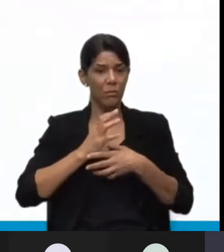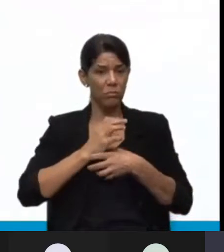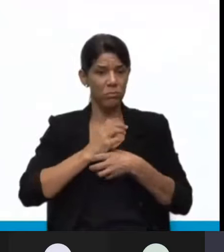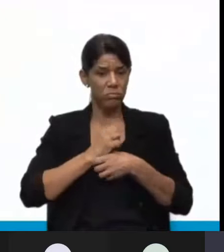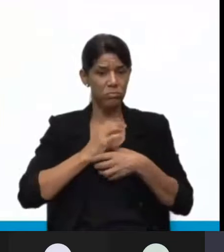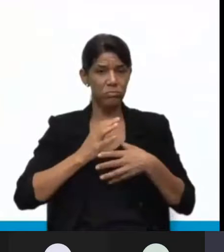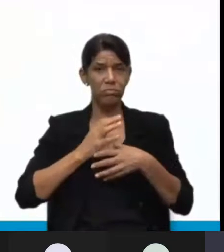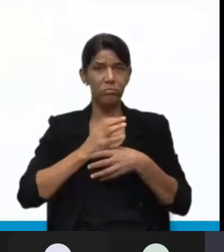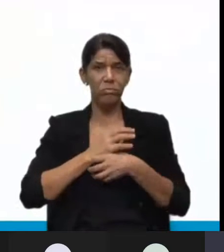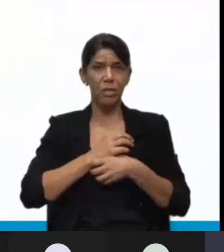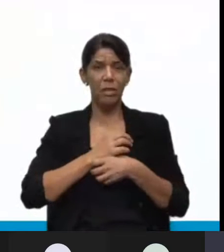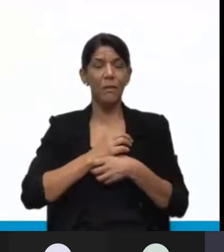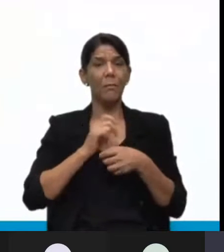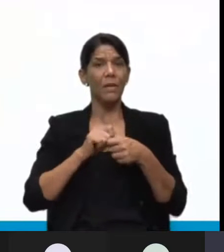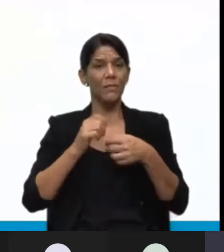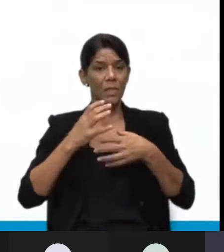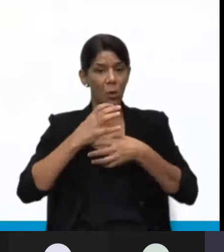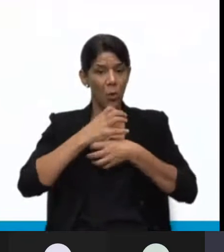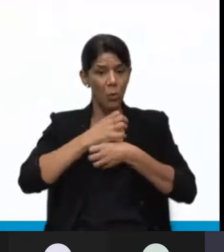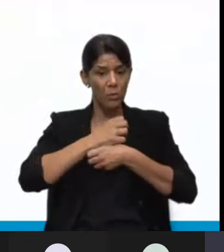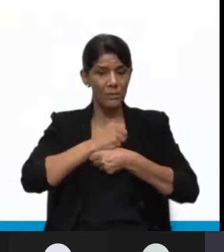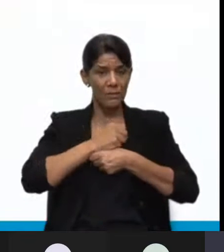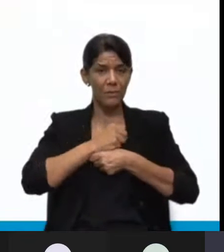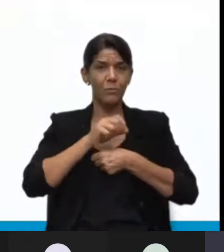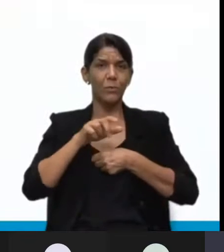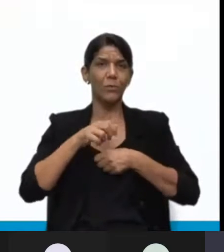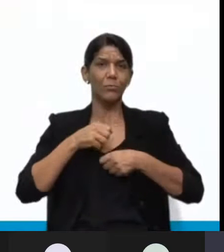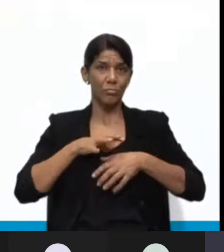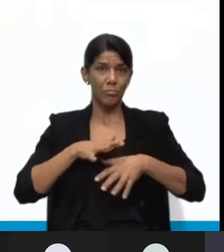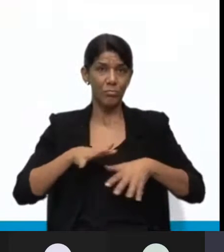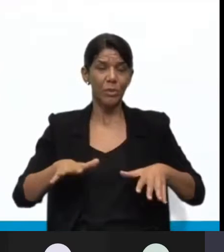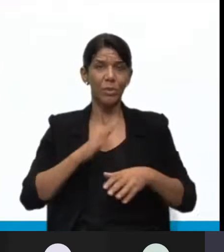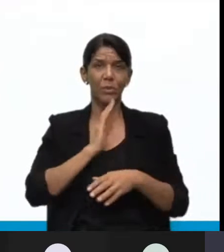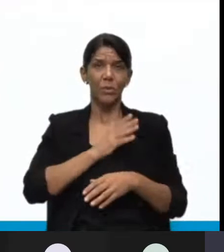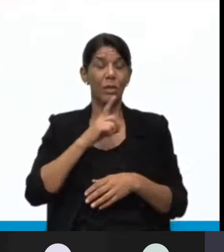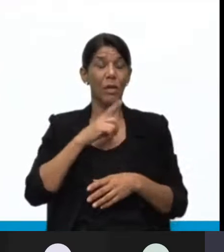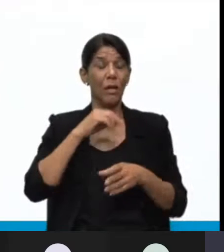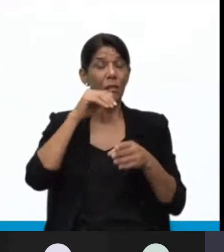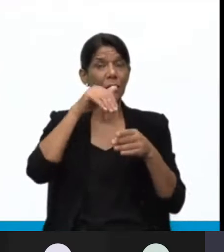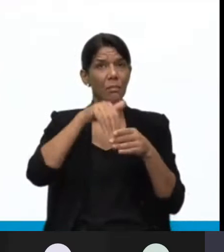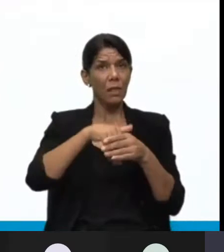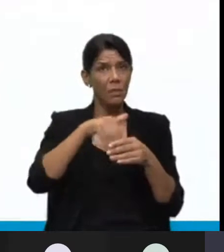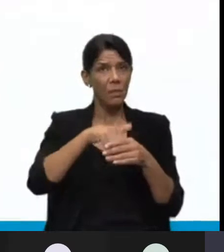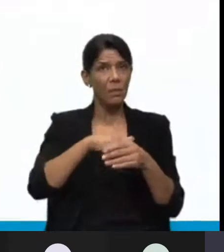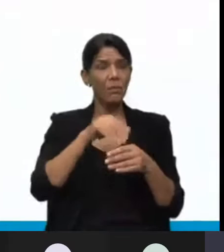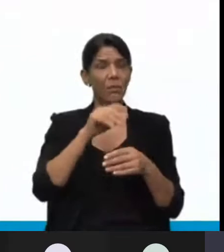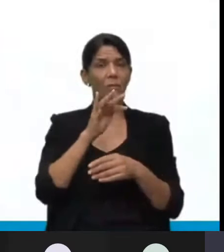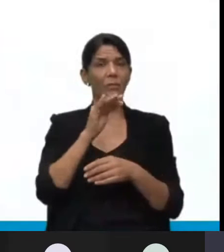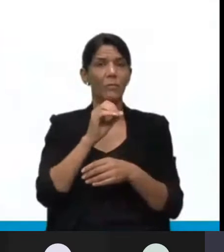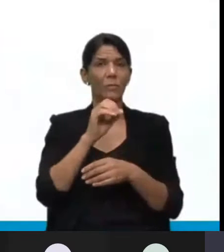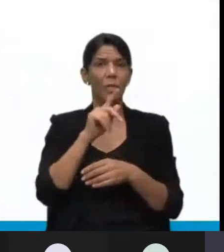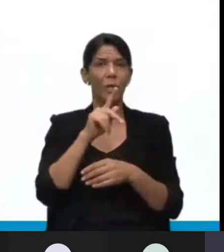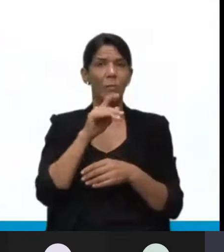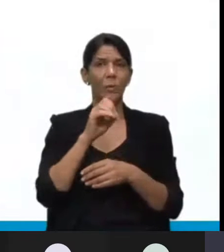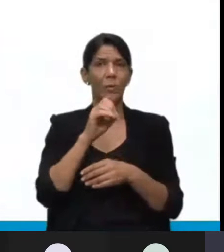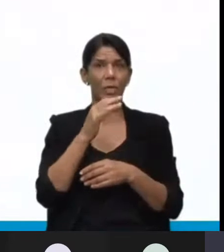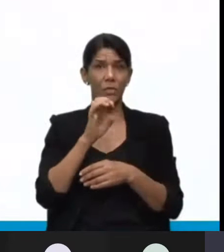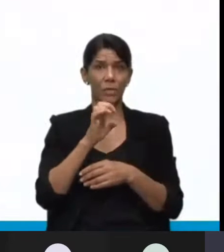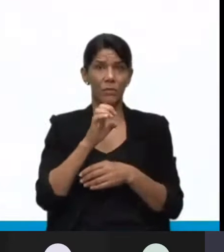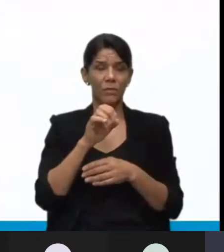tá? Então, aí nessa camada subcárdica, a gente encontra aí a presença dessas fibras de Purkinje.